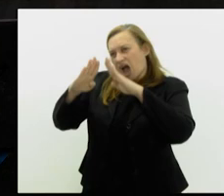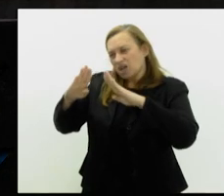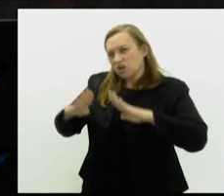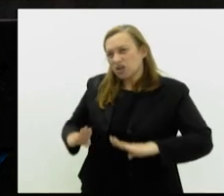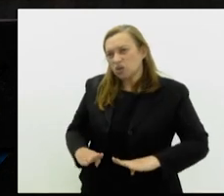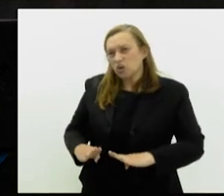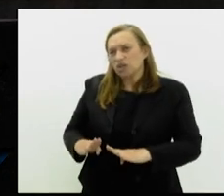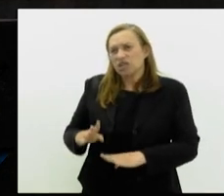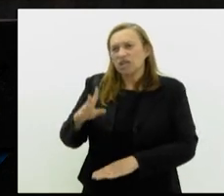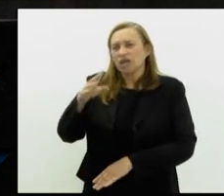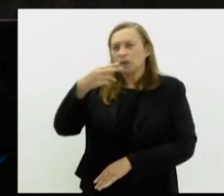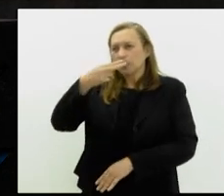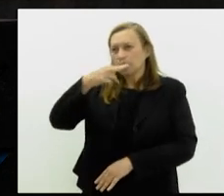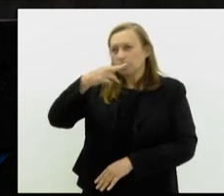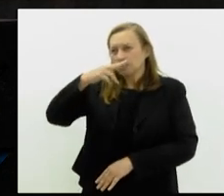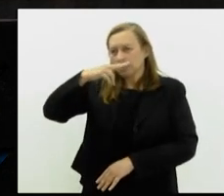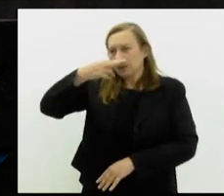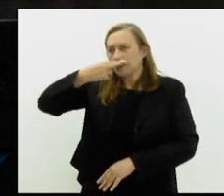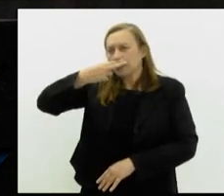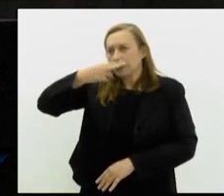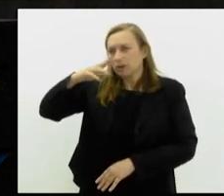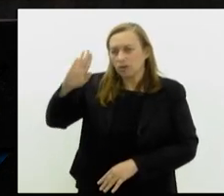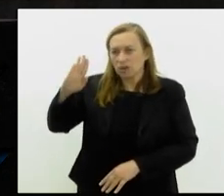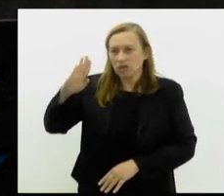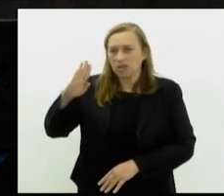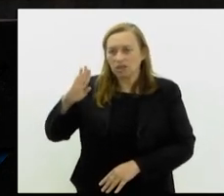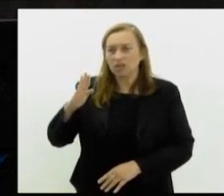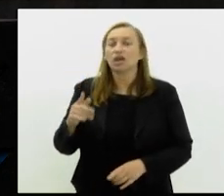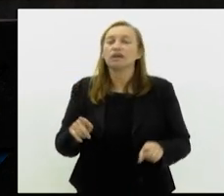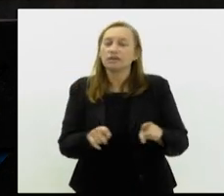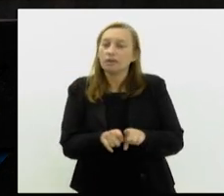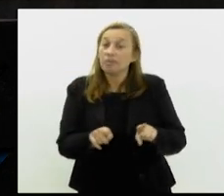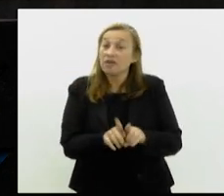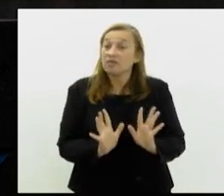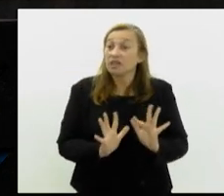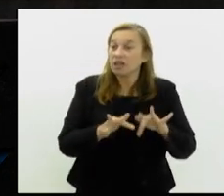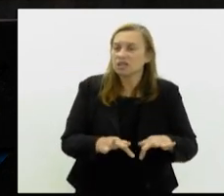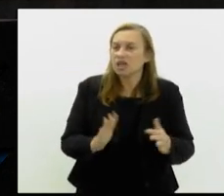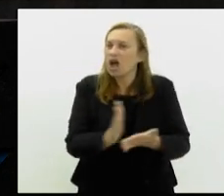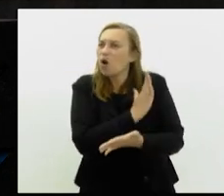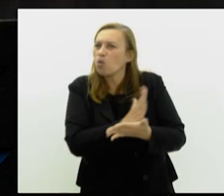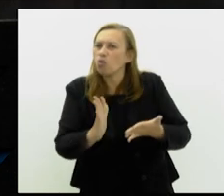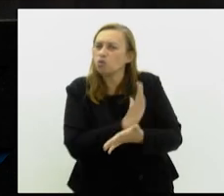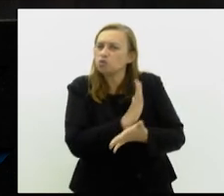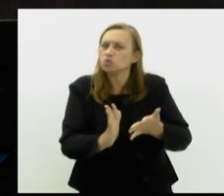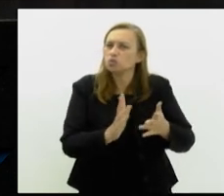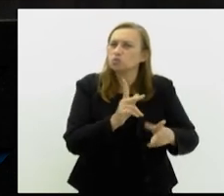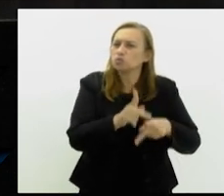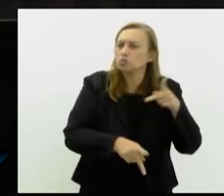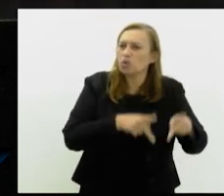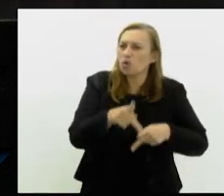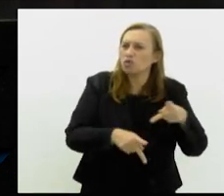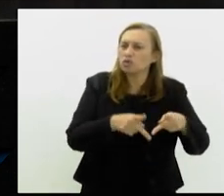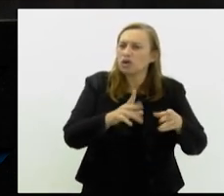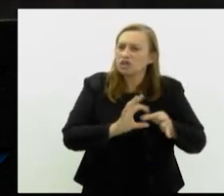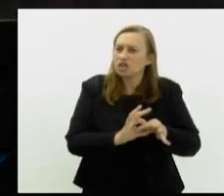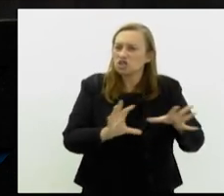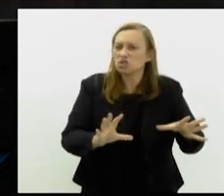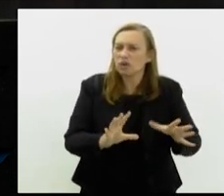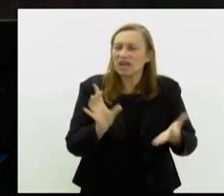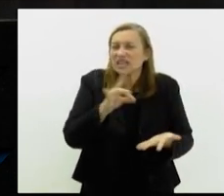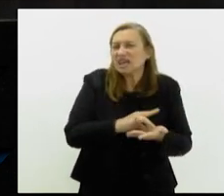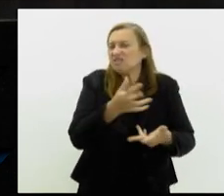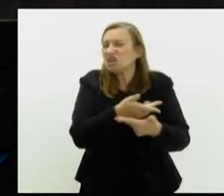o seguinte que alguns os povos deixaram para a humanidade muitas coisas importantes e cita